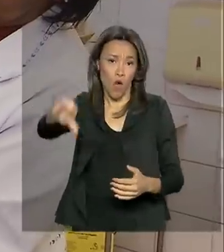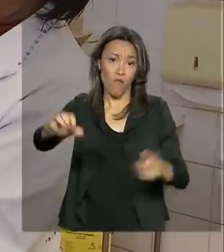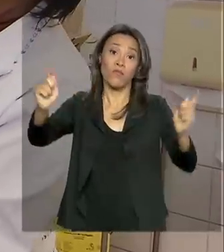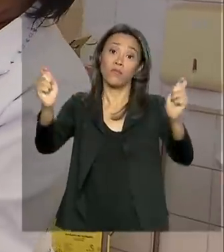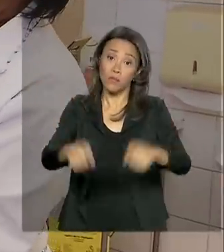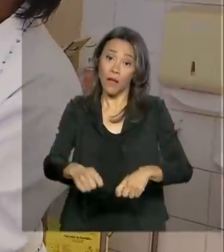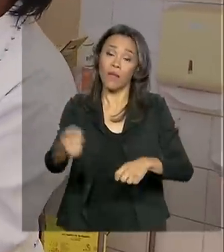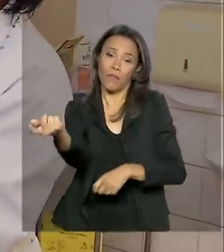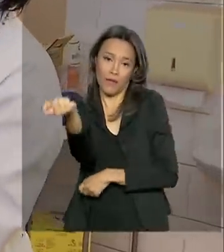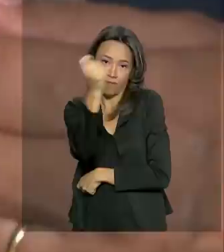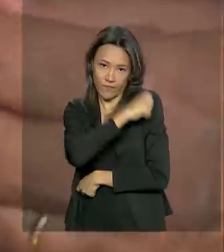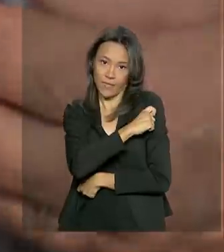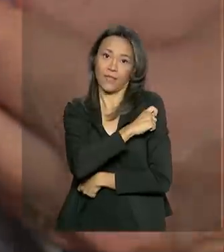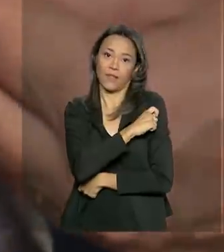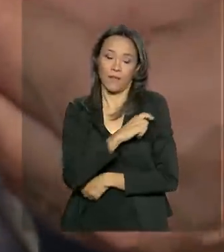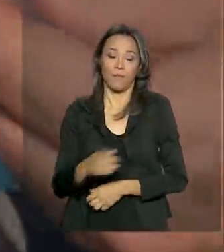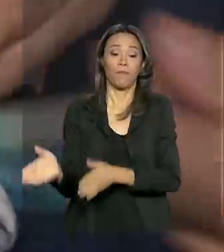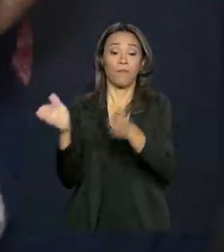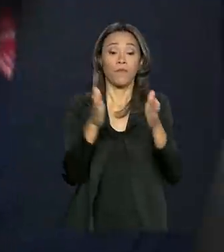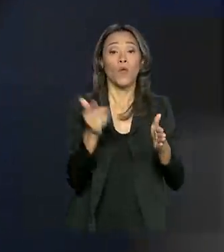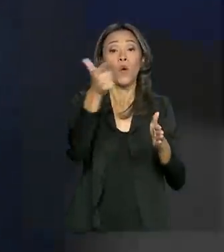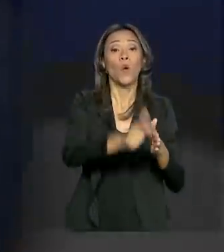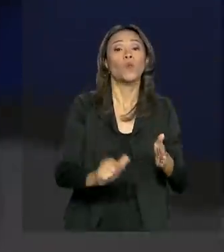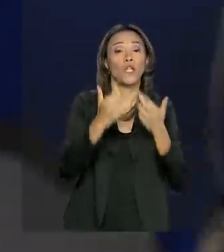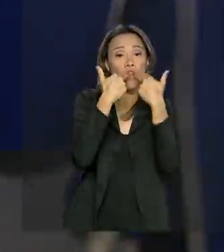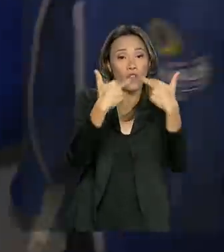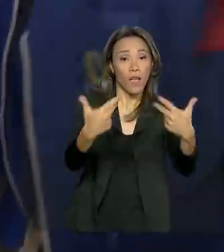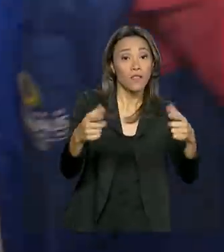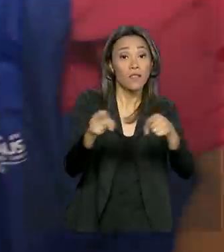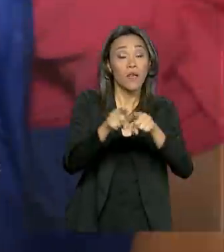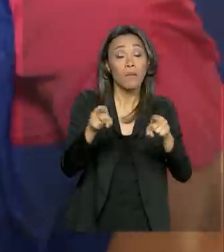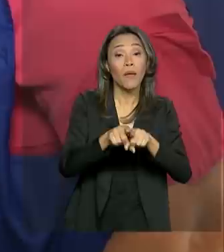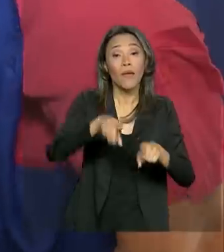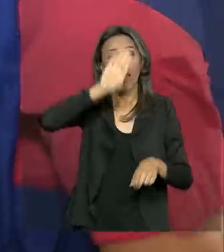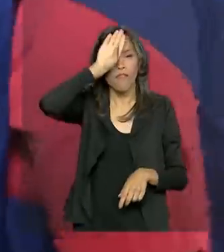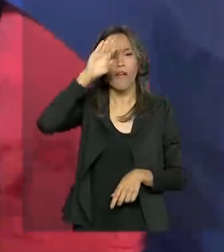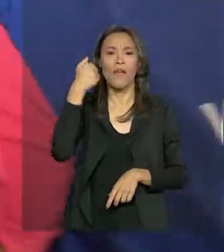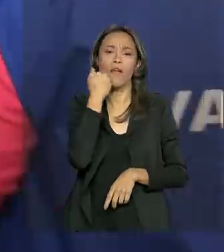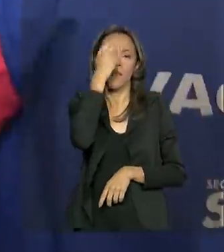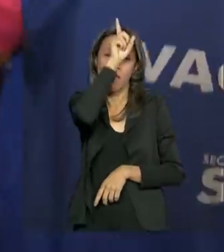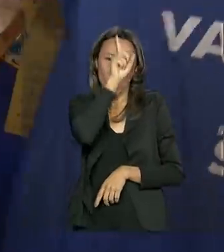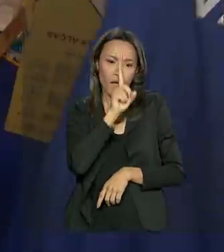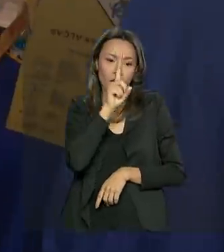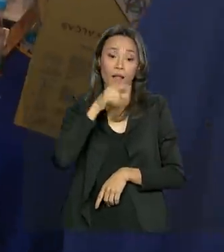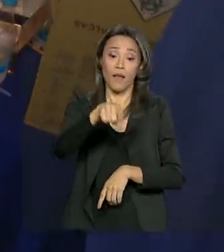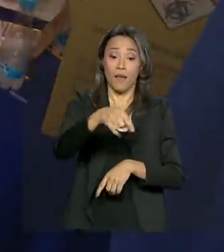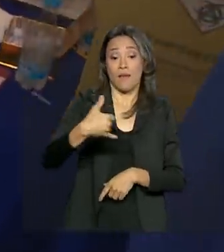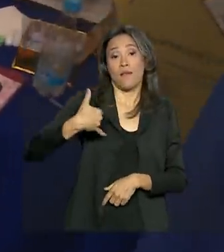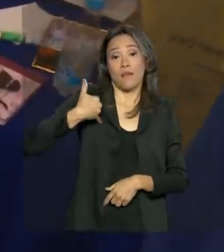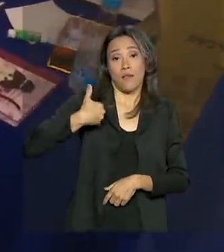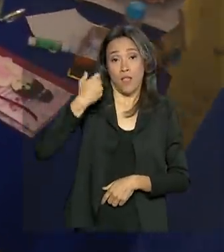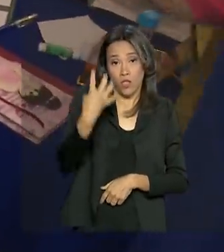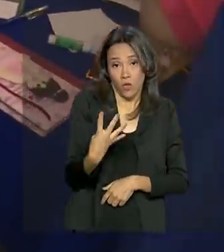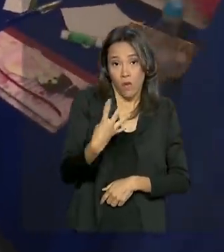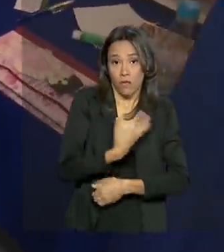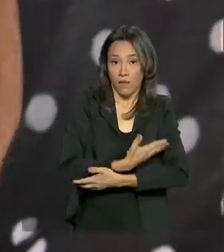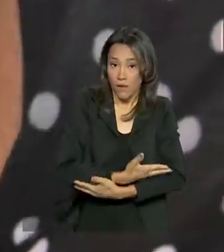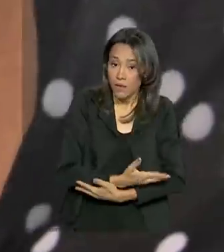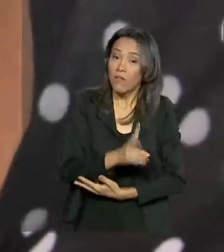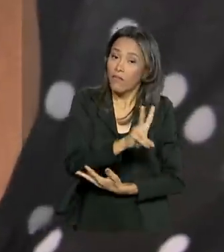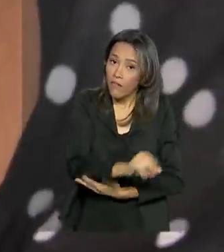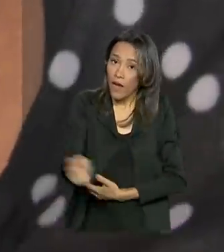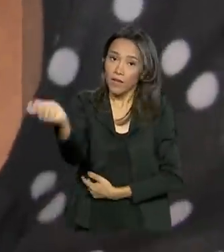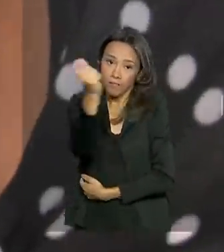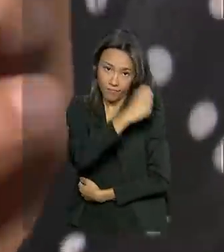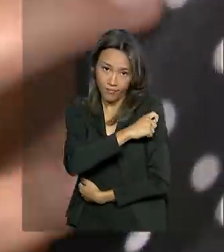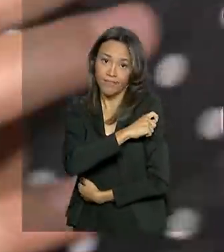poderá receber a vacina. Novidades também na vacinação contra a febre amarela. Crianças de 4 anos vão receber reforço da